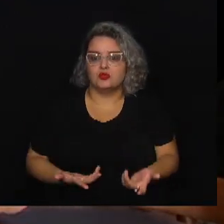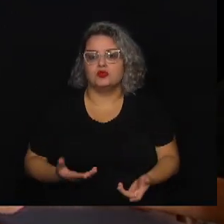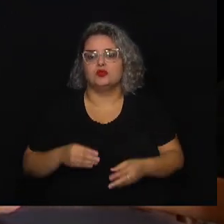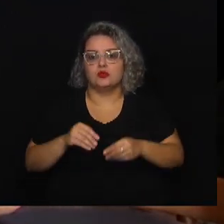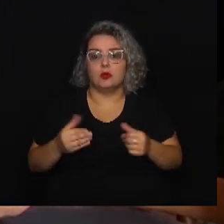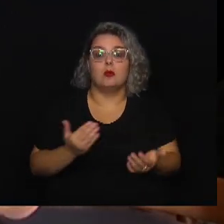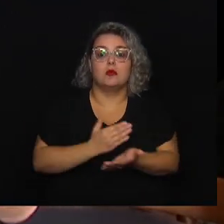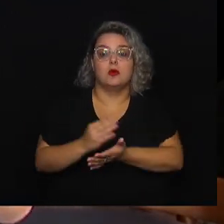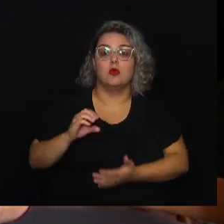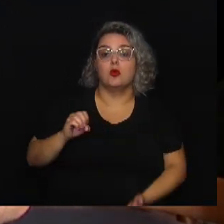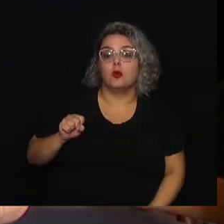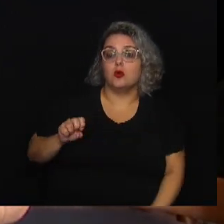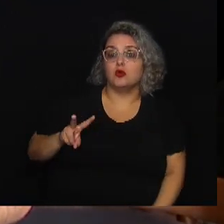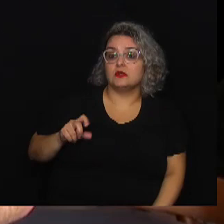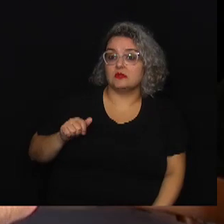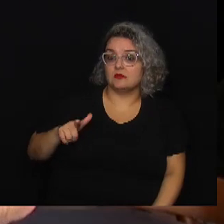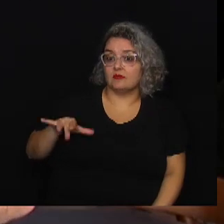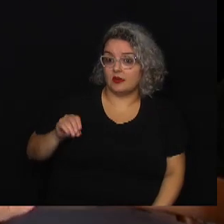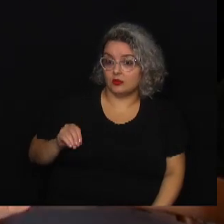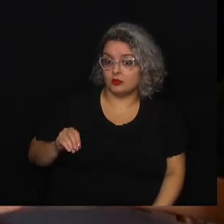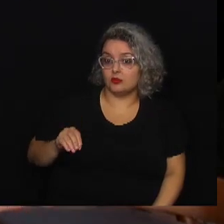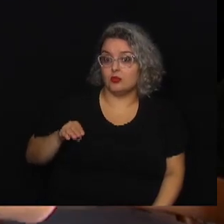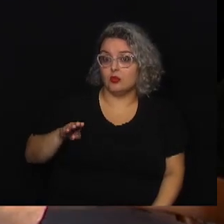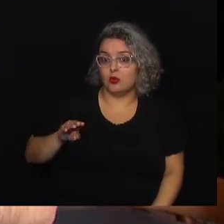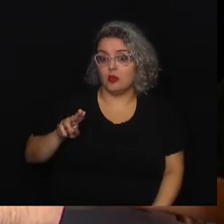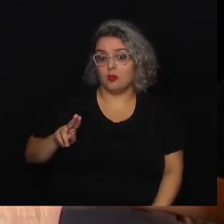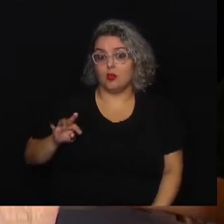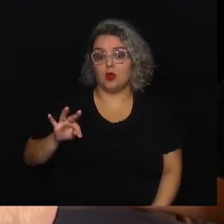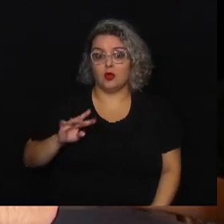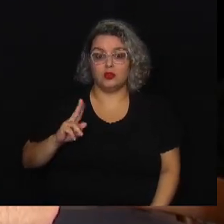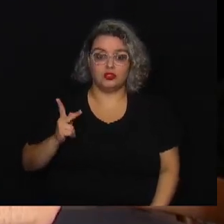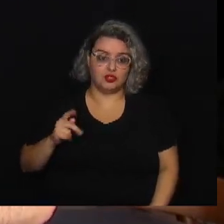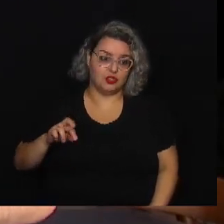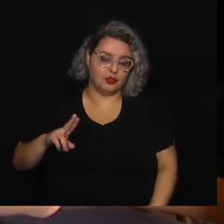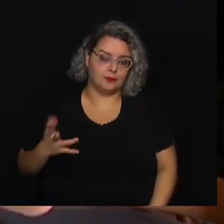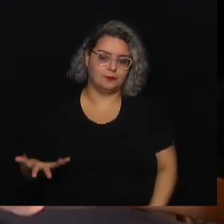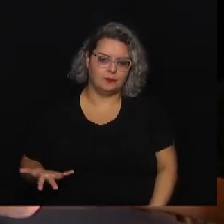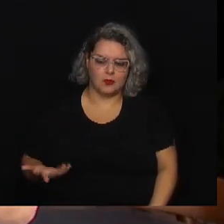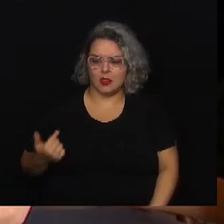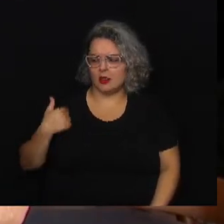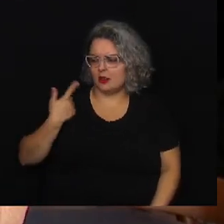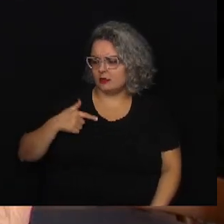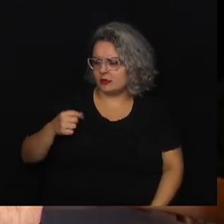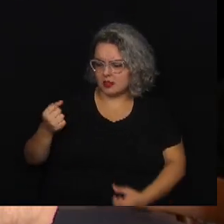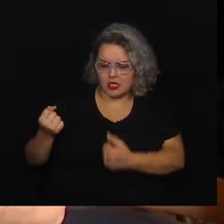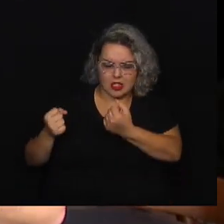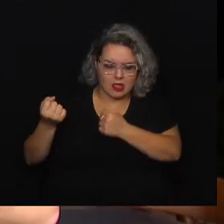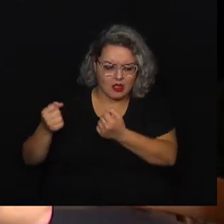O Oswaldo Botcher que veio com a ideia. Falou, olha, nós estamos aqui na Vila Industrial, tem aqui